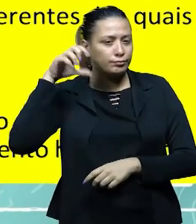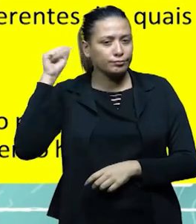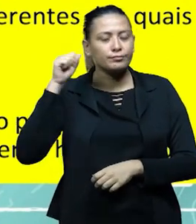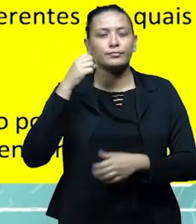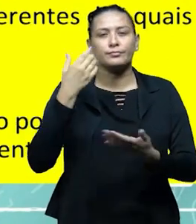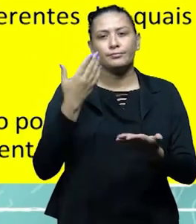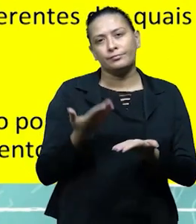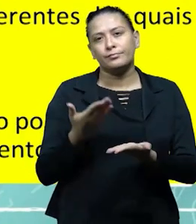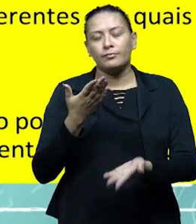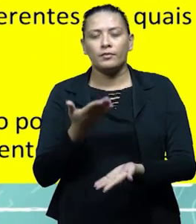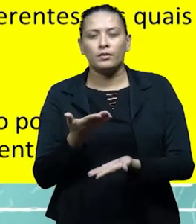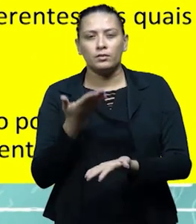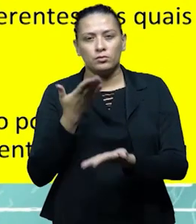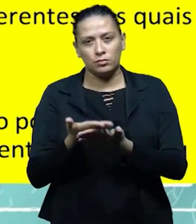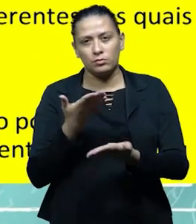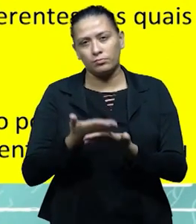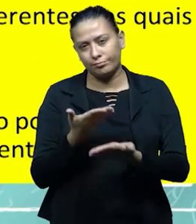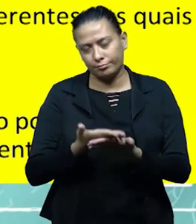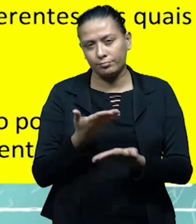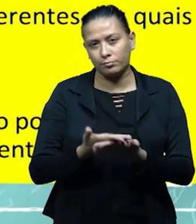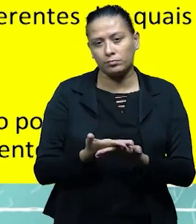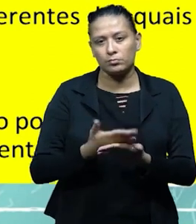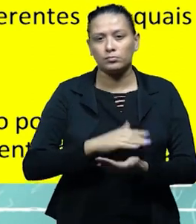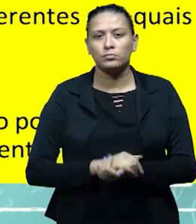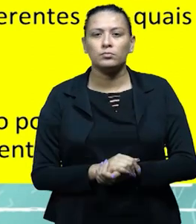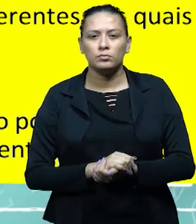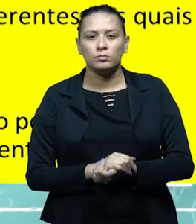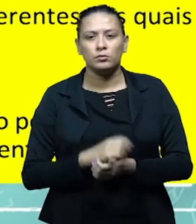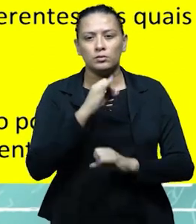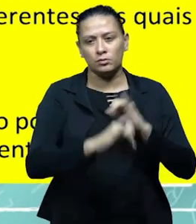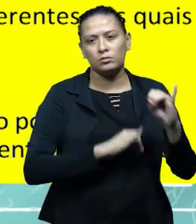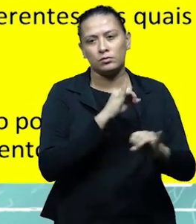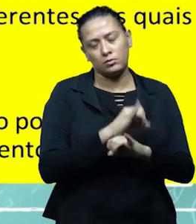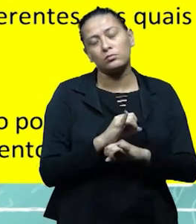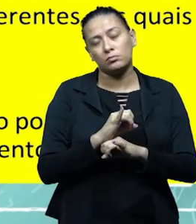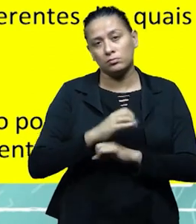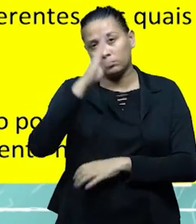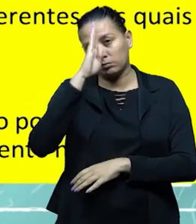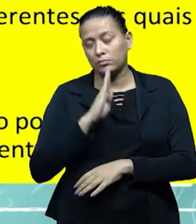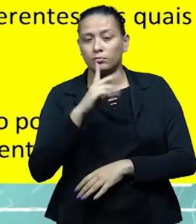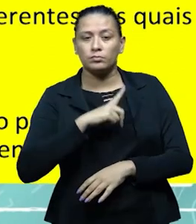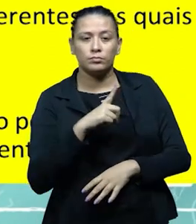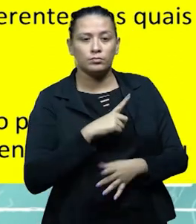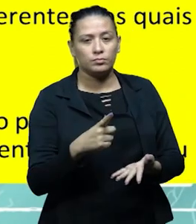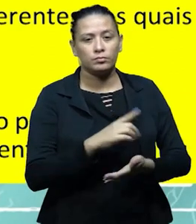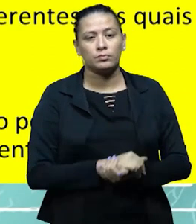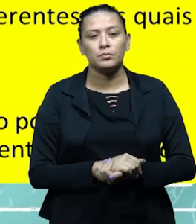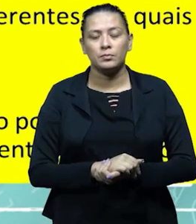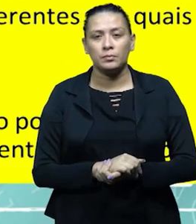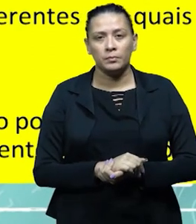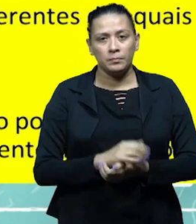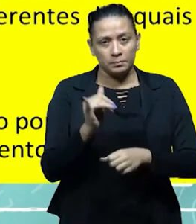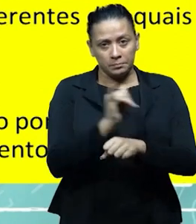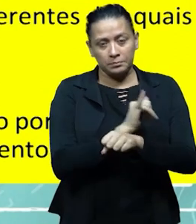sobre o assunto que podem estar inclusive na internet de forma gratuita tá bem a estratégia de